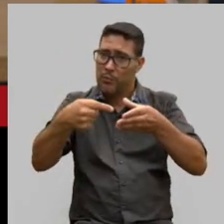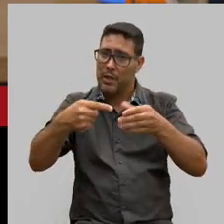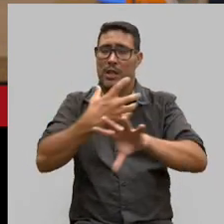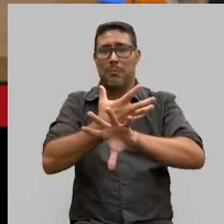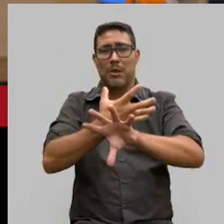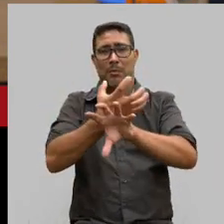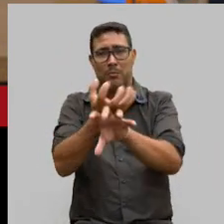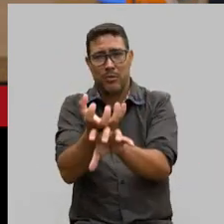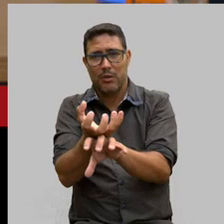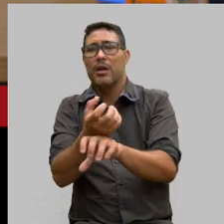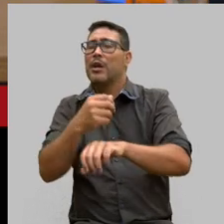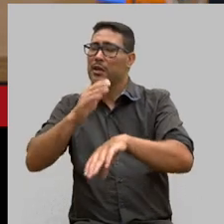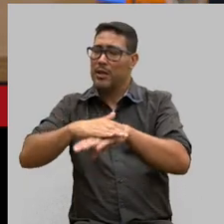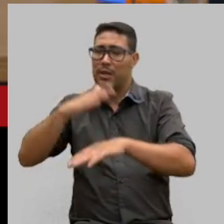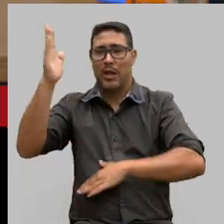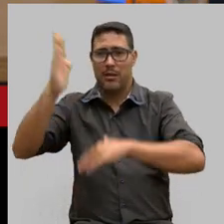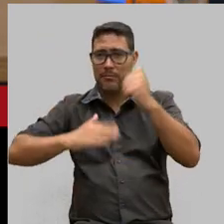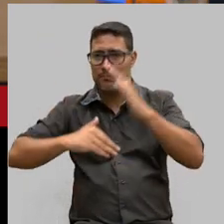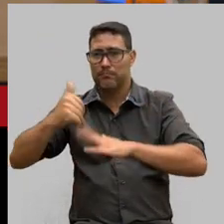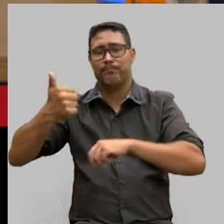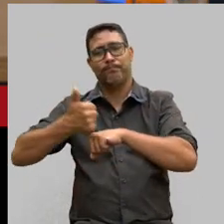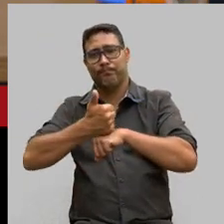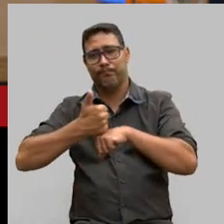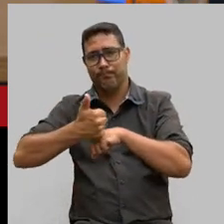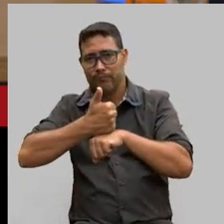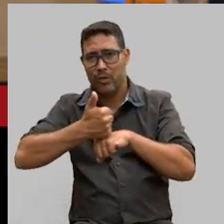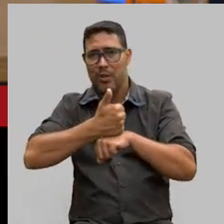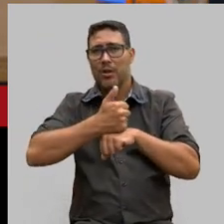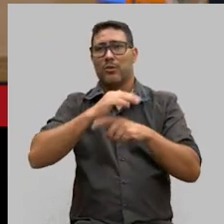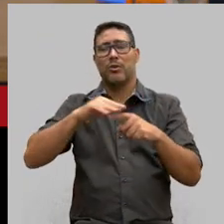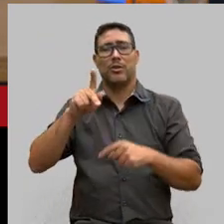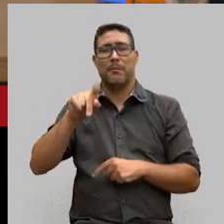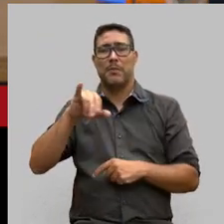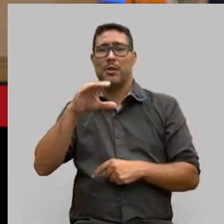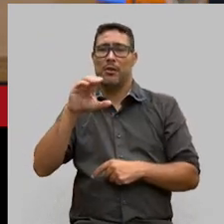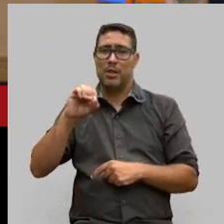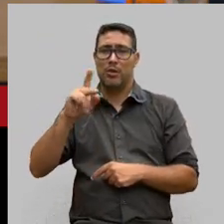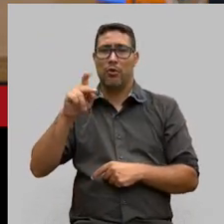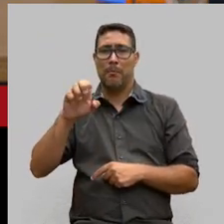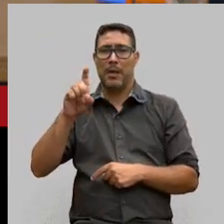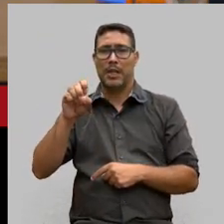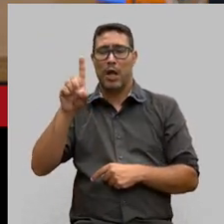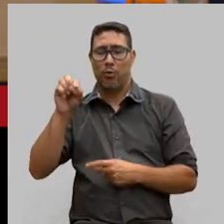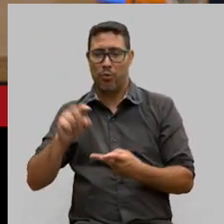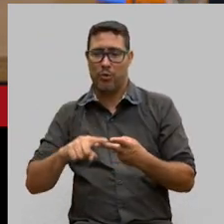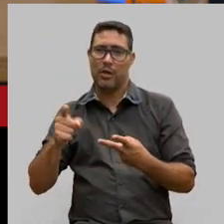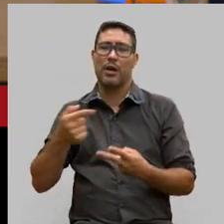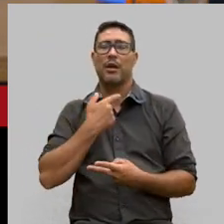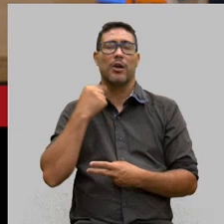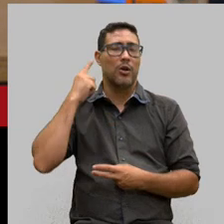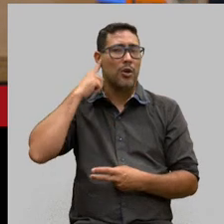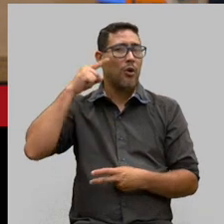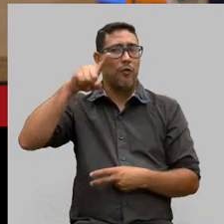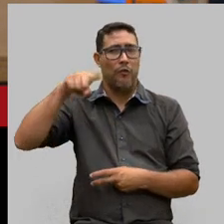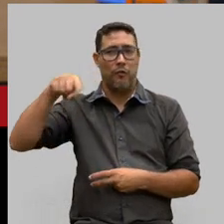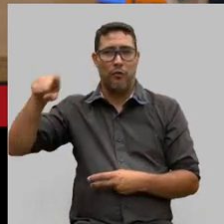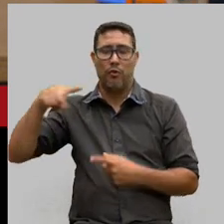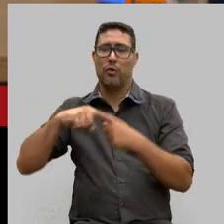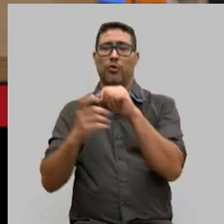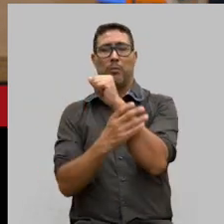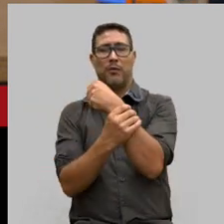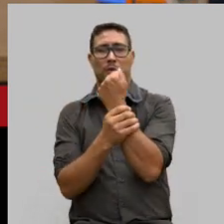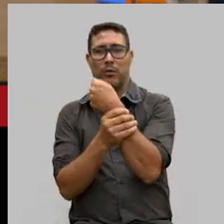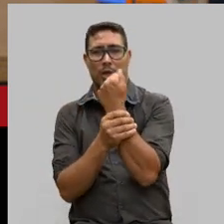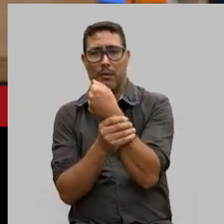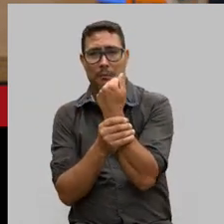tenha qualificação no mínimo uma psicopedagoga uma fonoaudióloga uma fisioterapeuta para